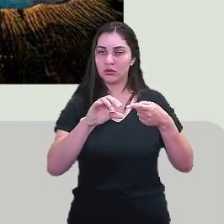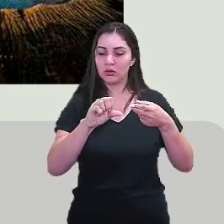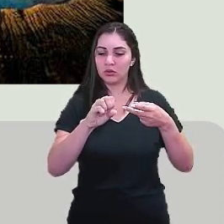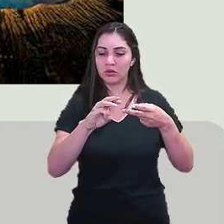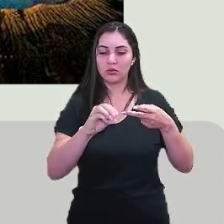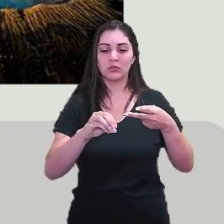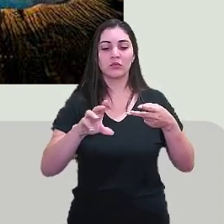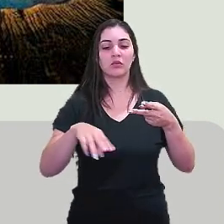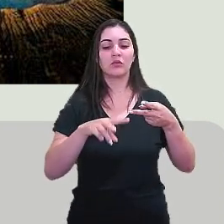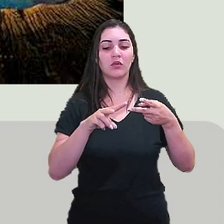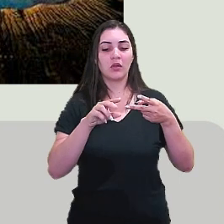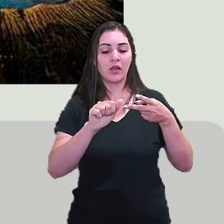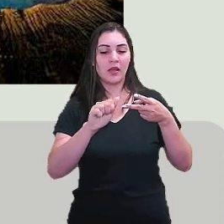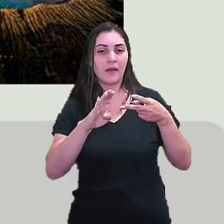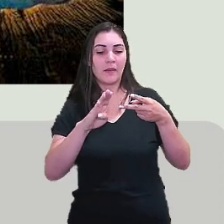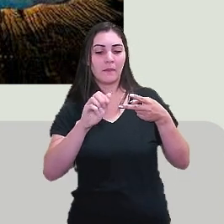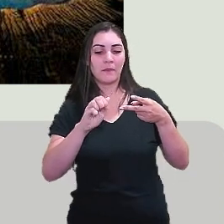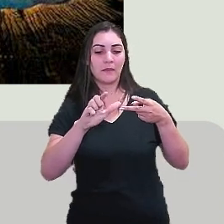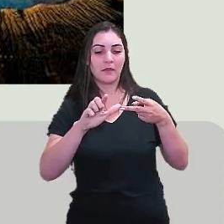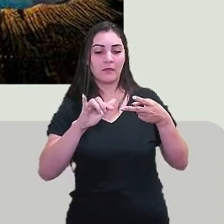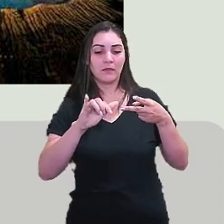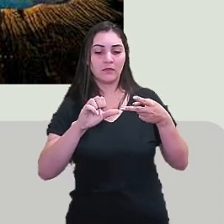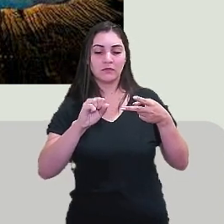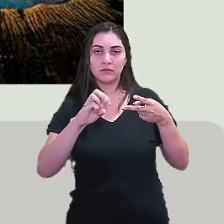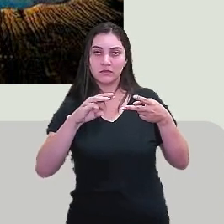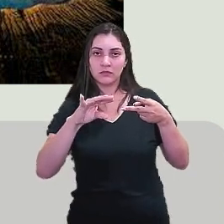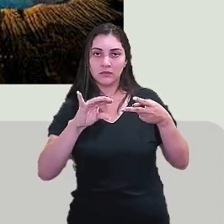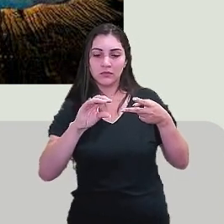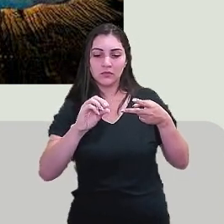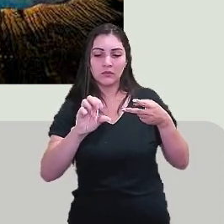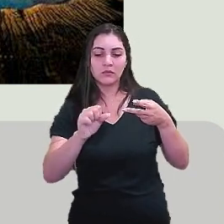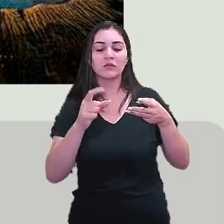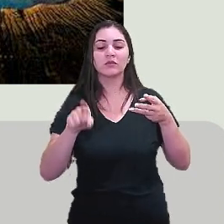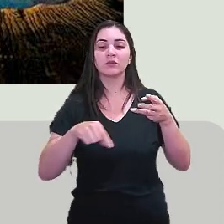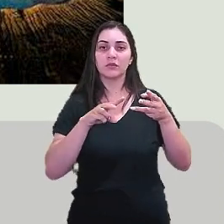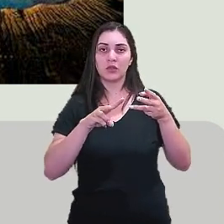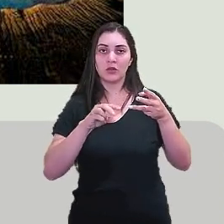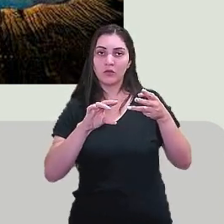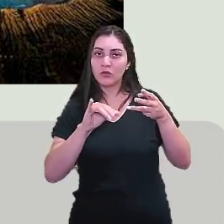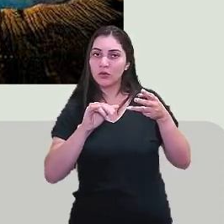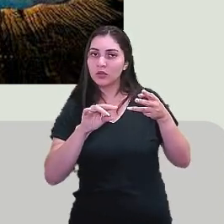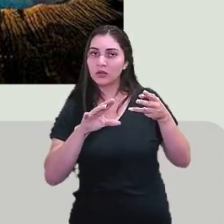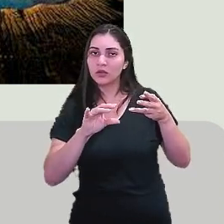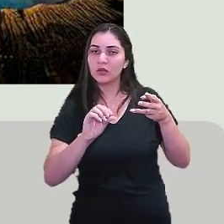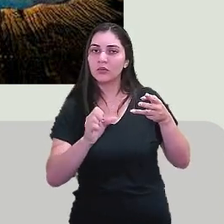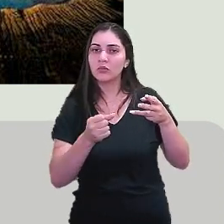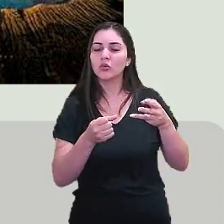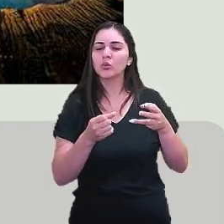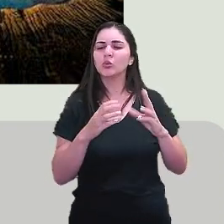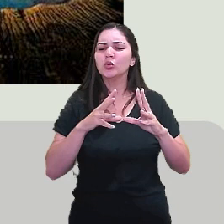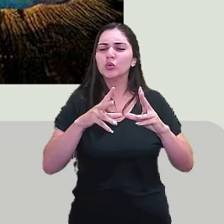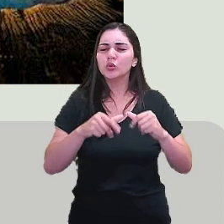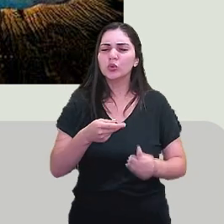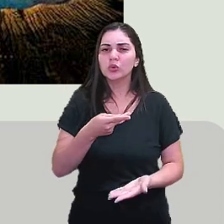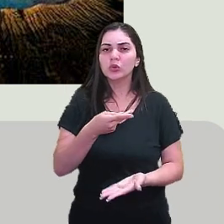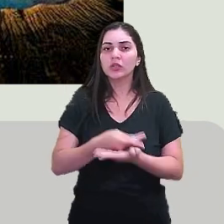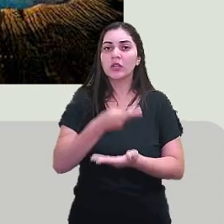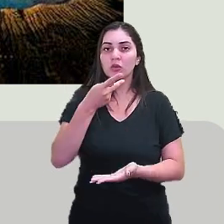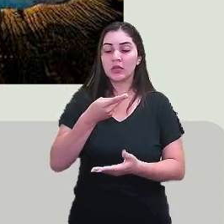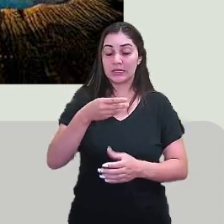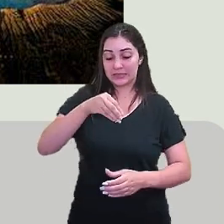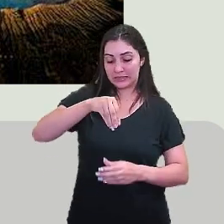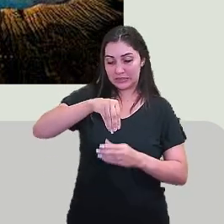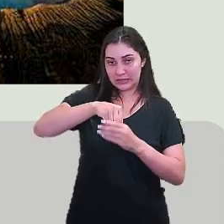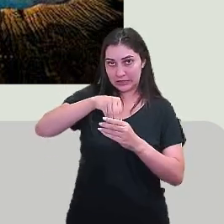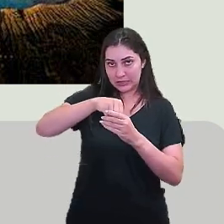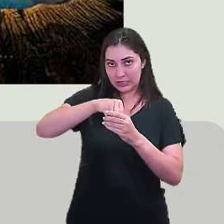e o vulcanismo. Tudo o que acontece no interior do planeta para fora provoca aí, ó, são chamados de agentes